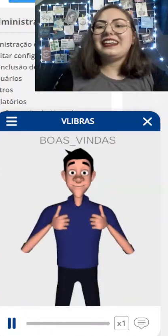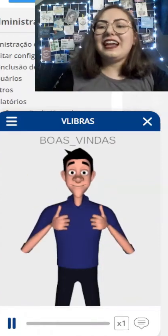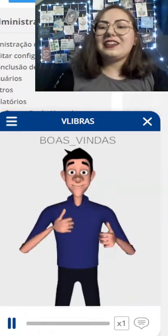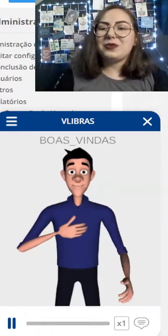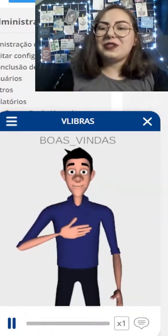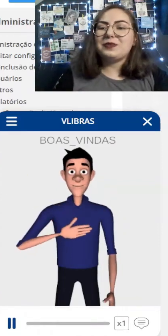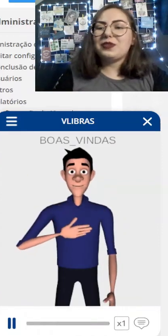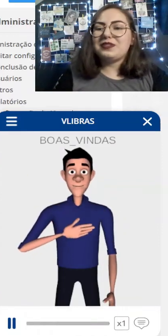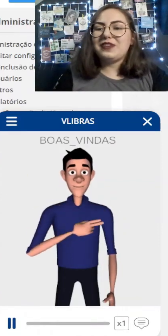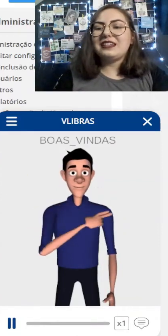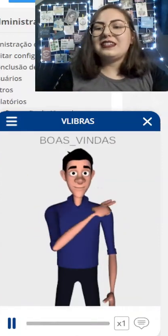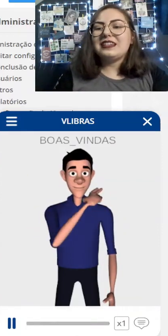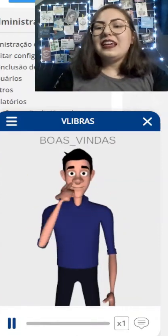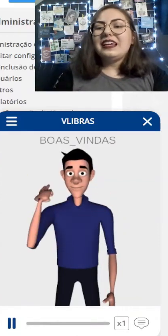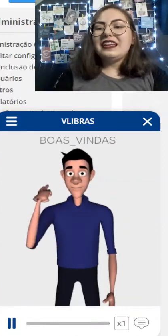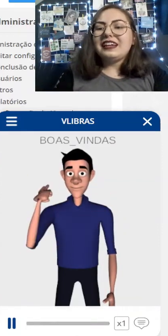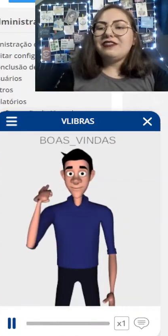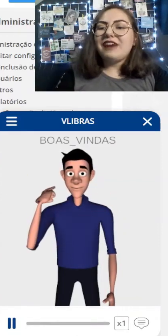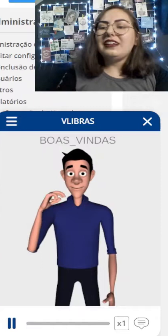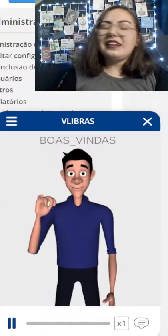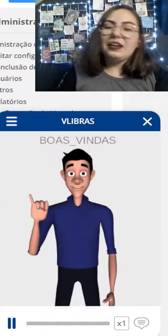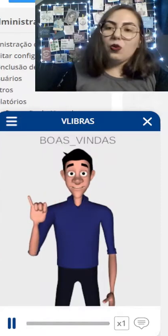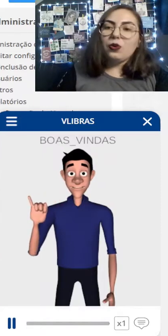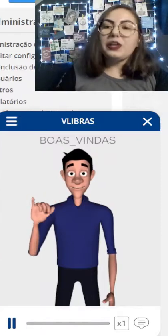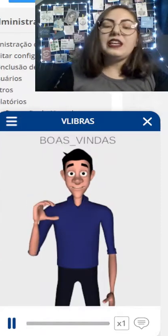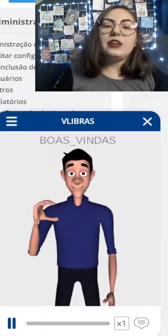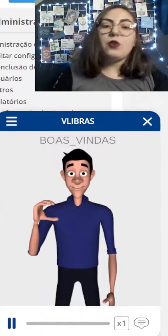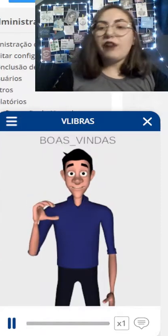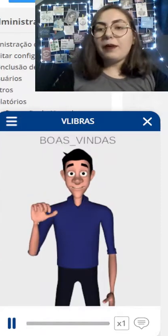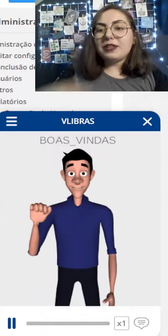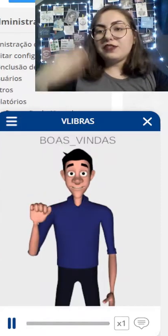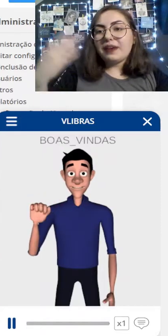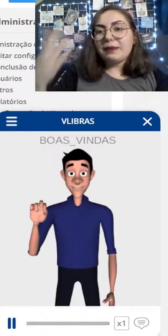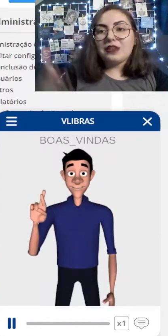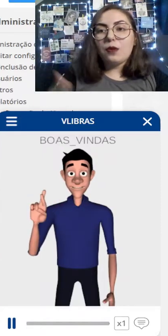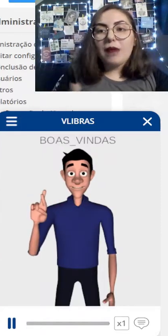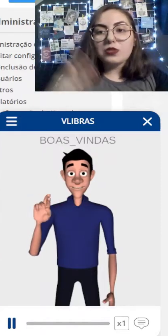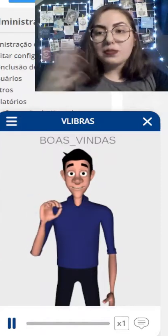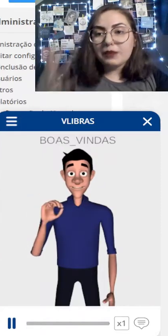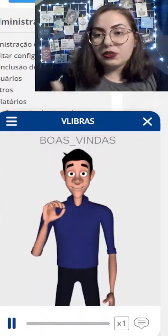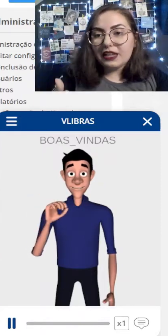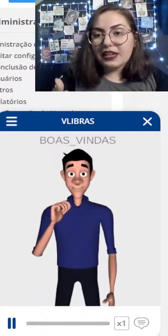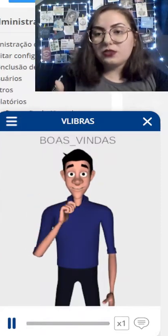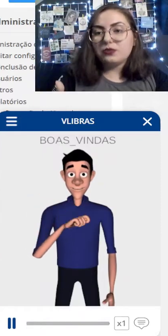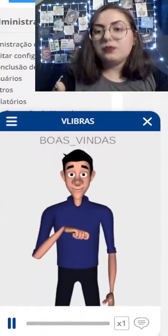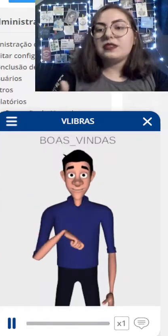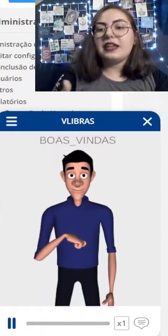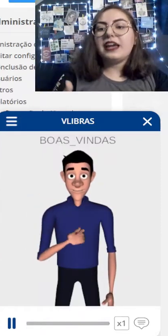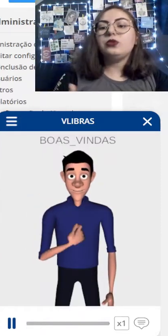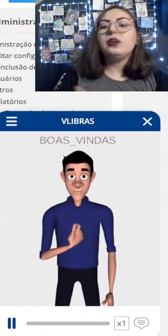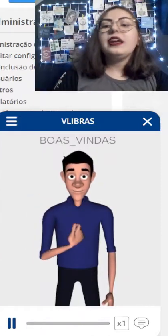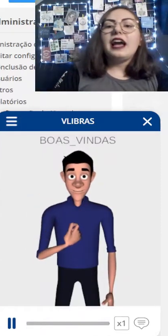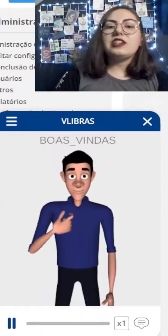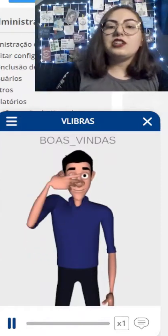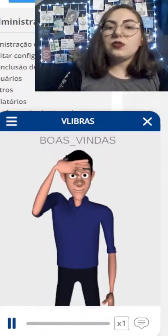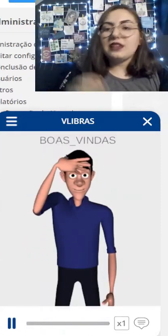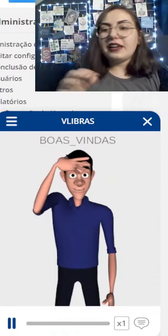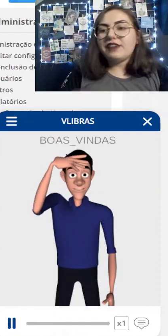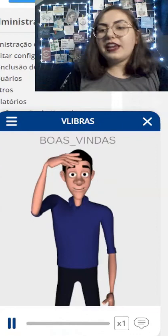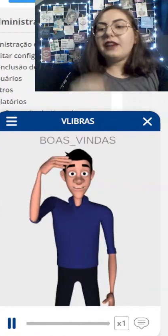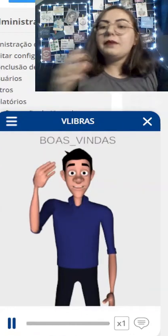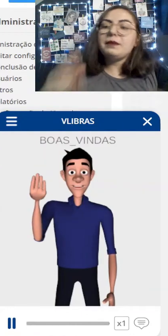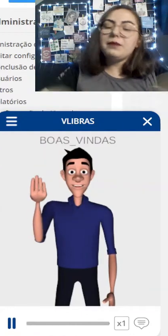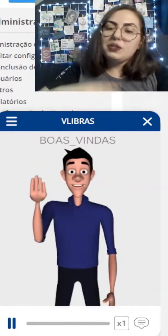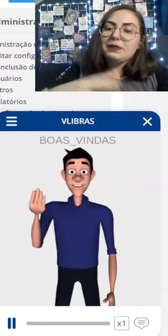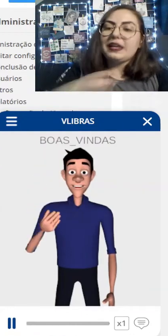consegue ver né que das suas boas vindas E ele fala né Oi com sobra a gente vai passar uma alça pelo texto certo a